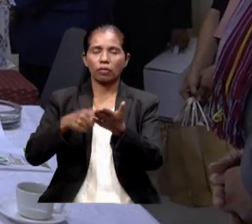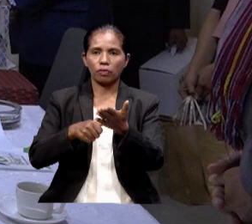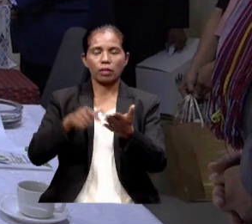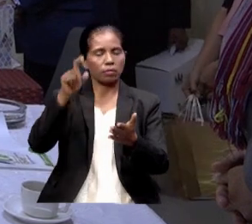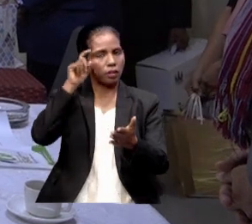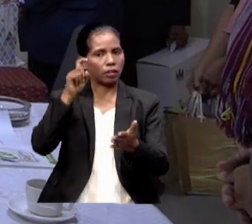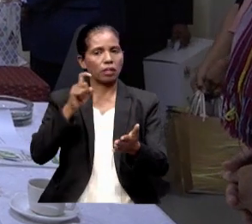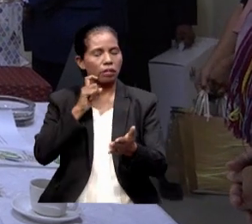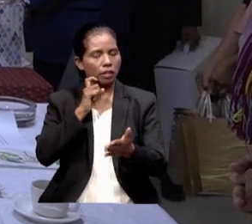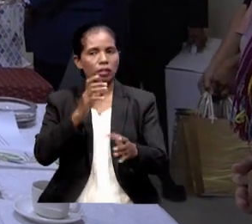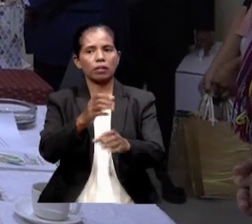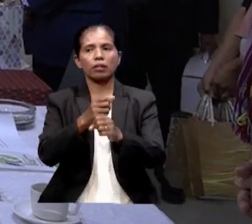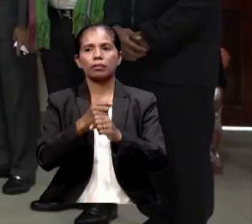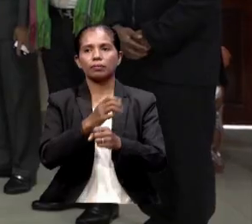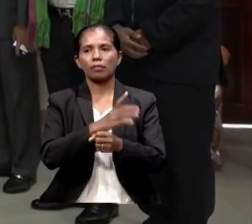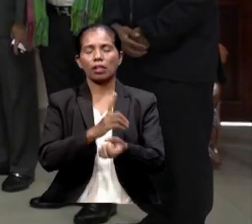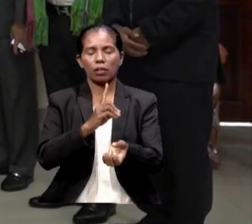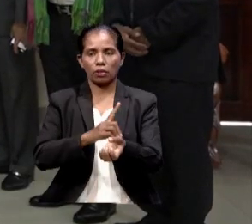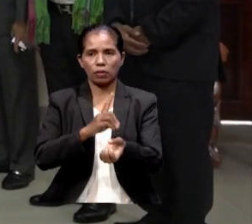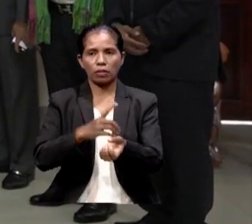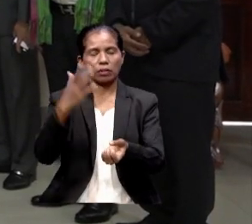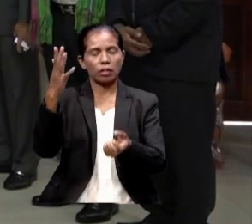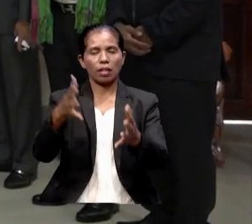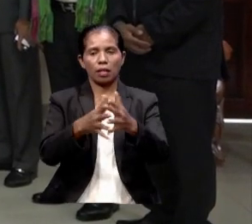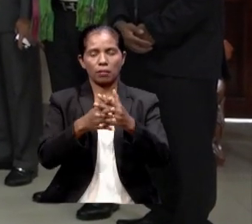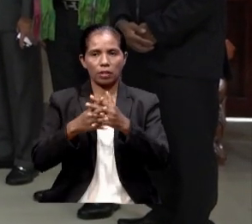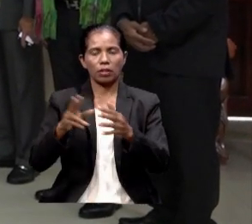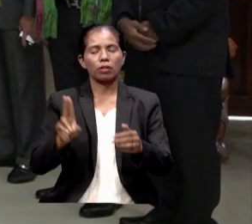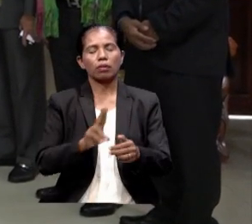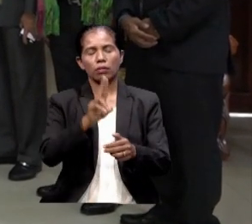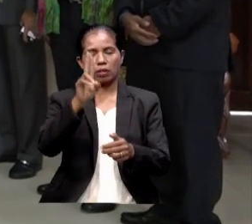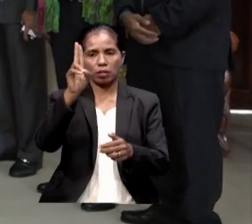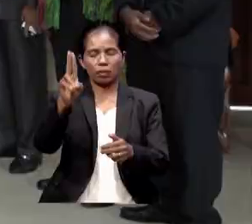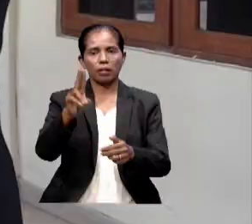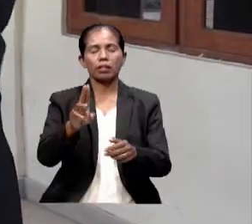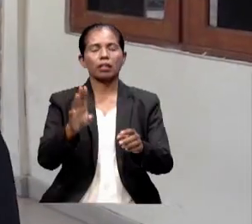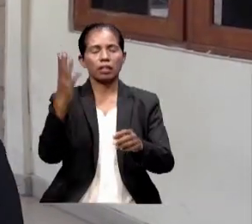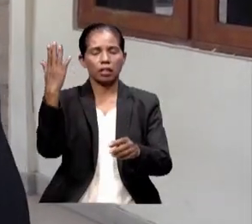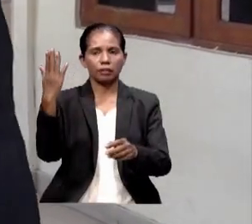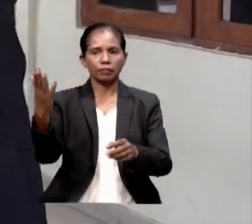Guzmão, Atosimo Prêmio Doutor Honorário, Rússia American University, Phnom Penh, Nebe